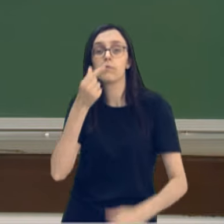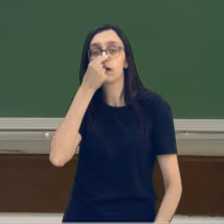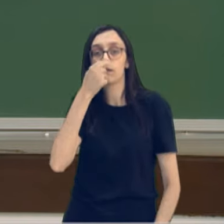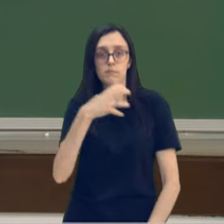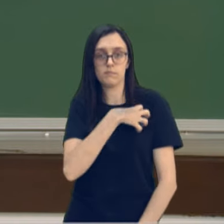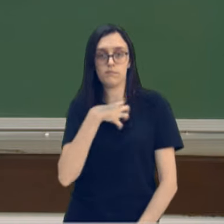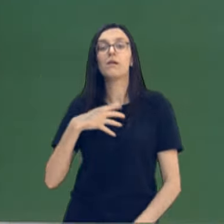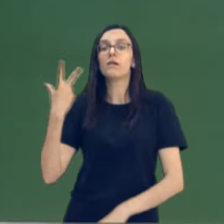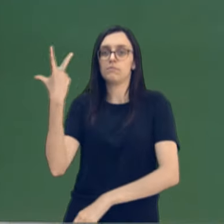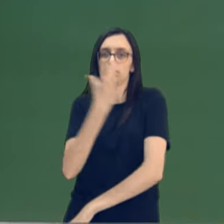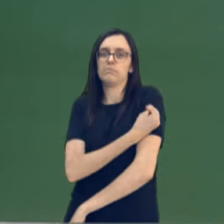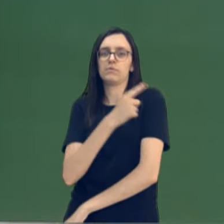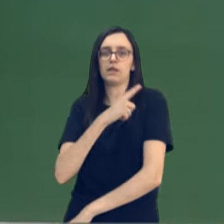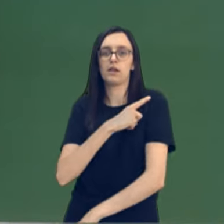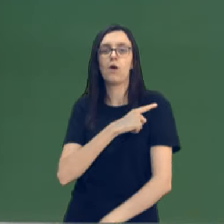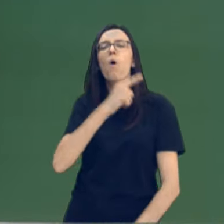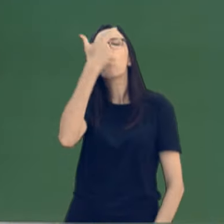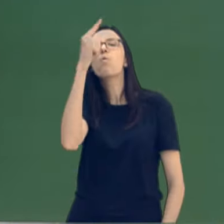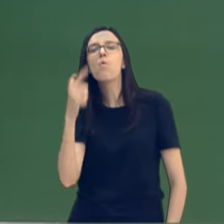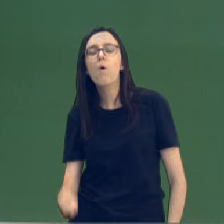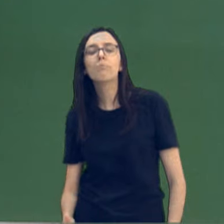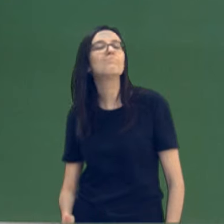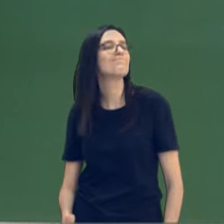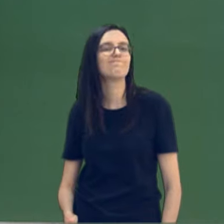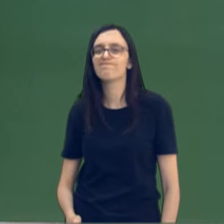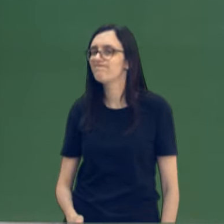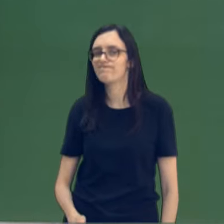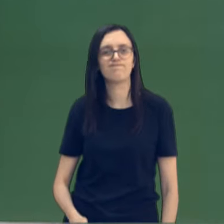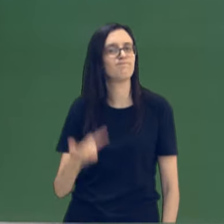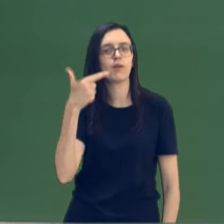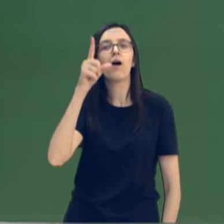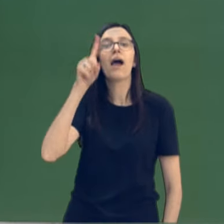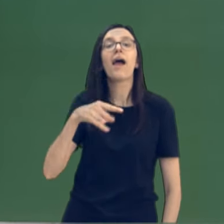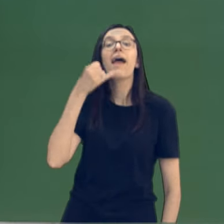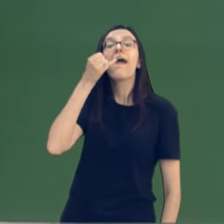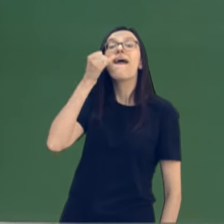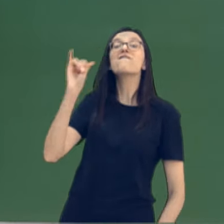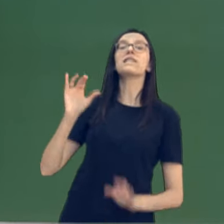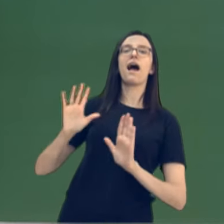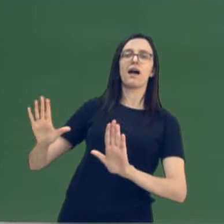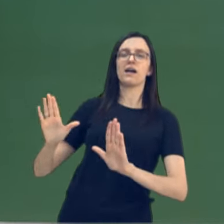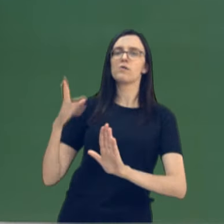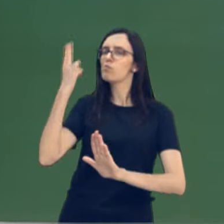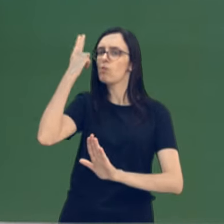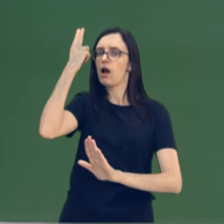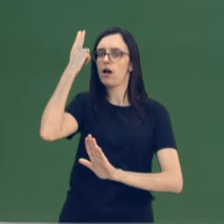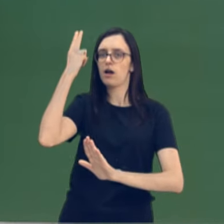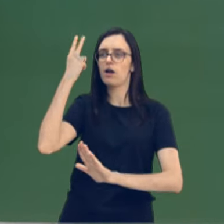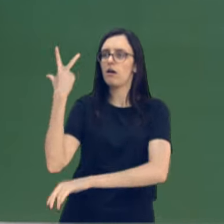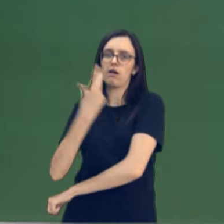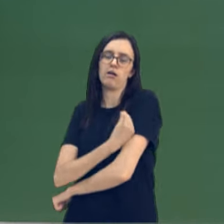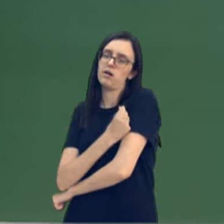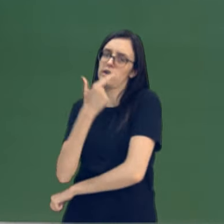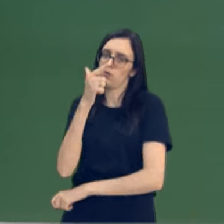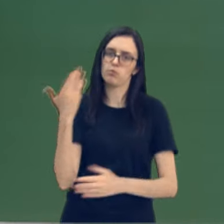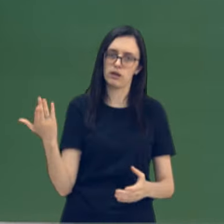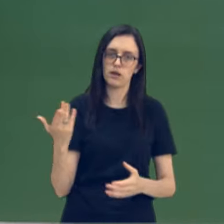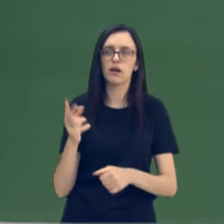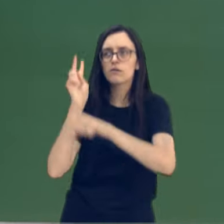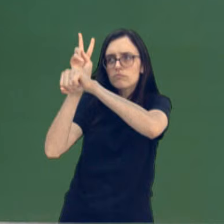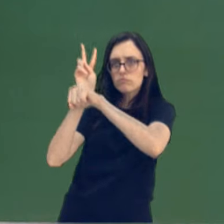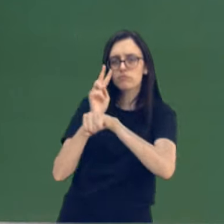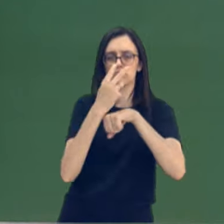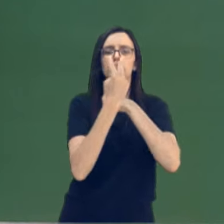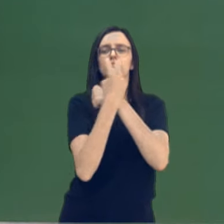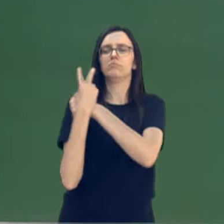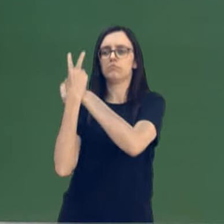O resto, as prevenções, passam em evitar a contaminação. Então, prevenção, você sempre vai pensar, como